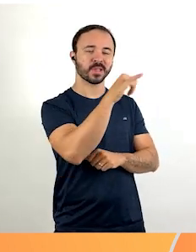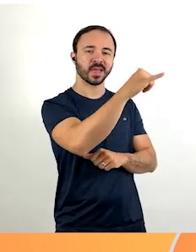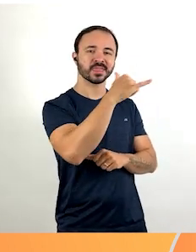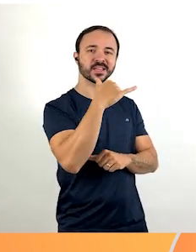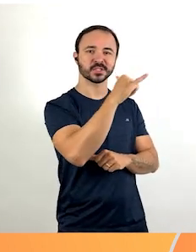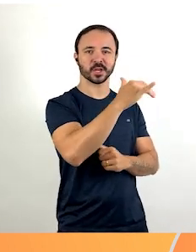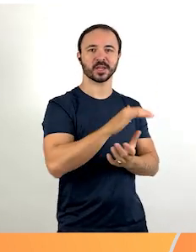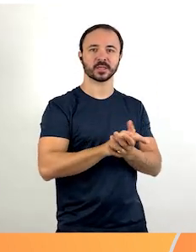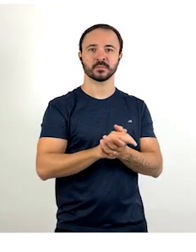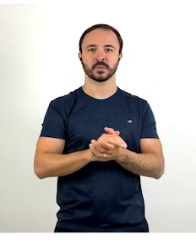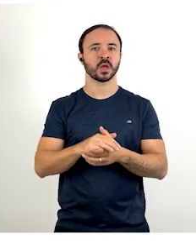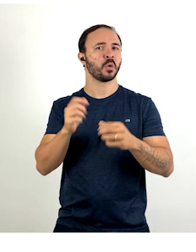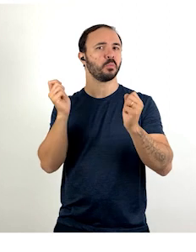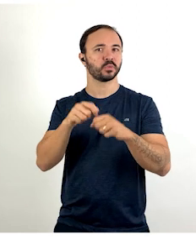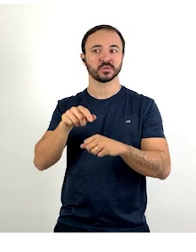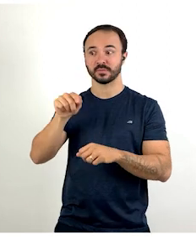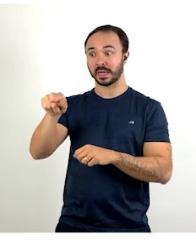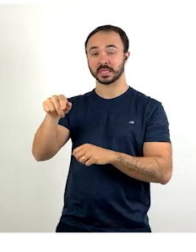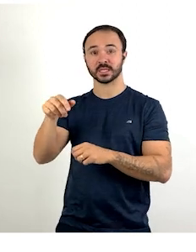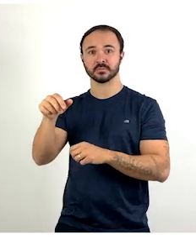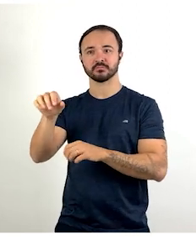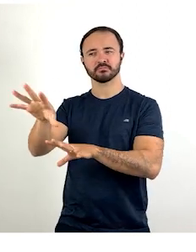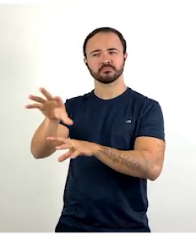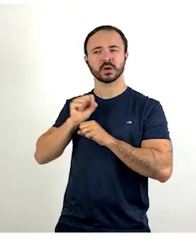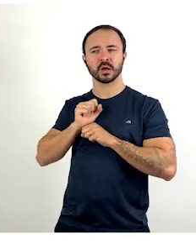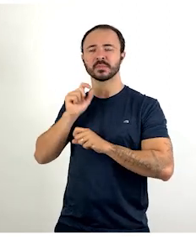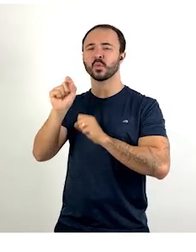gerador transforma vários tipos de energia em energia